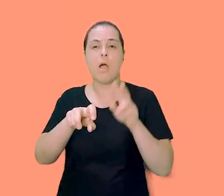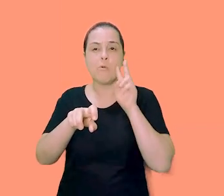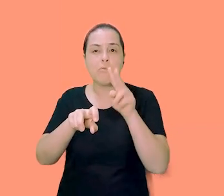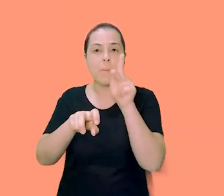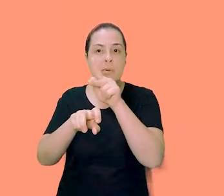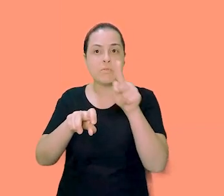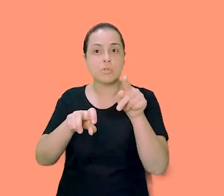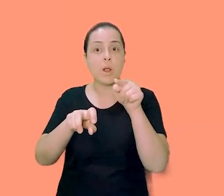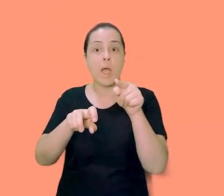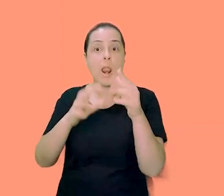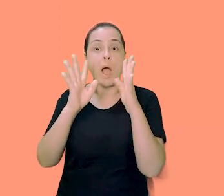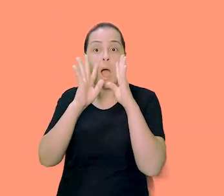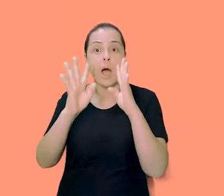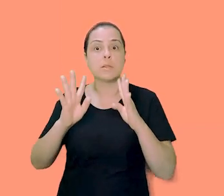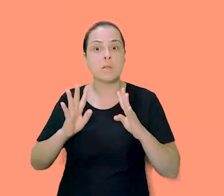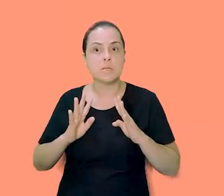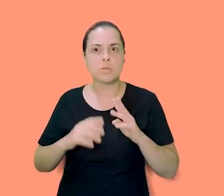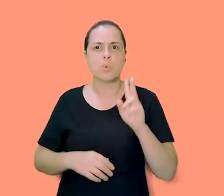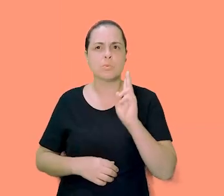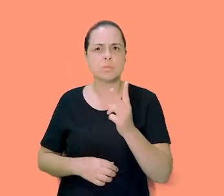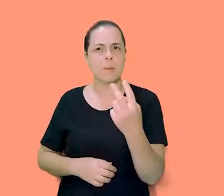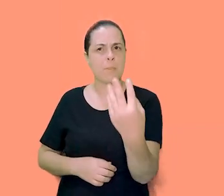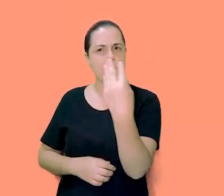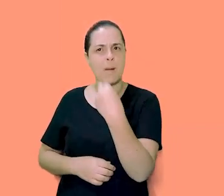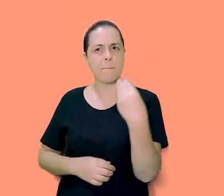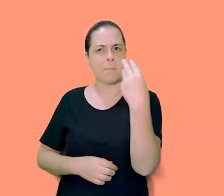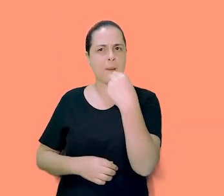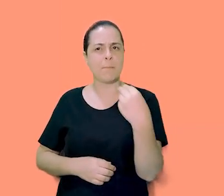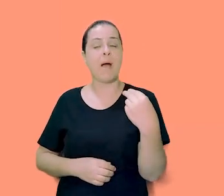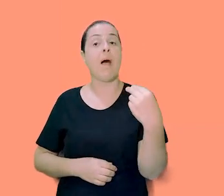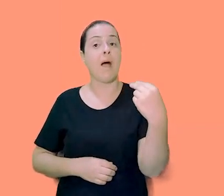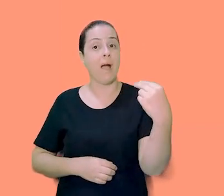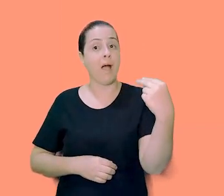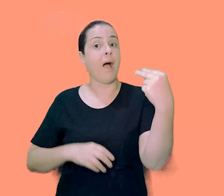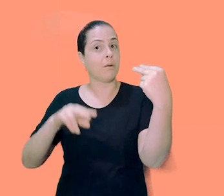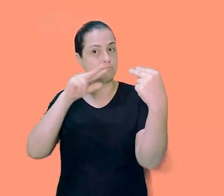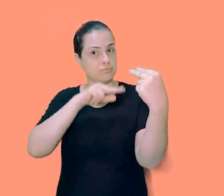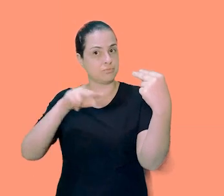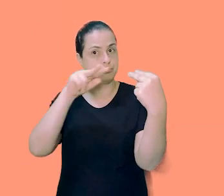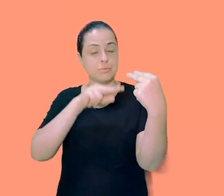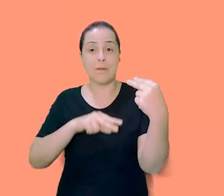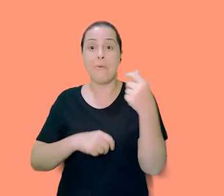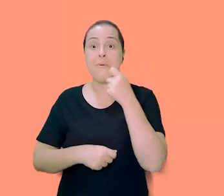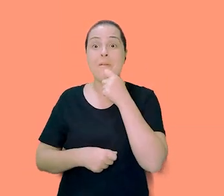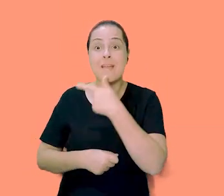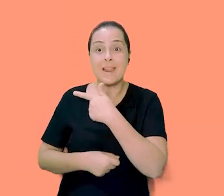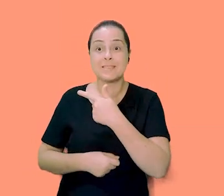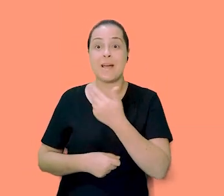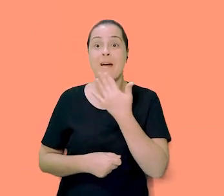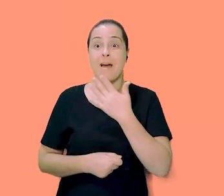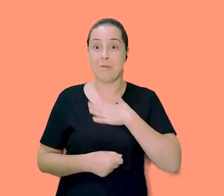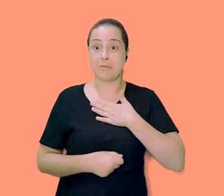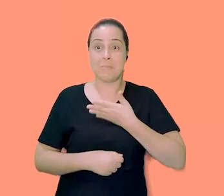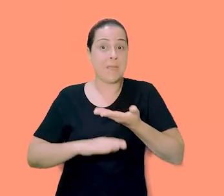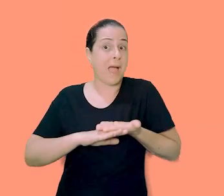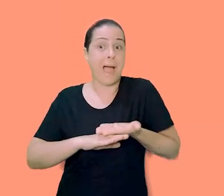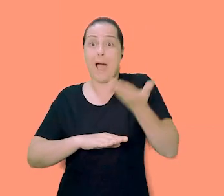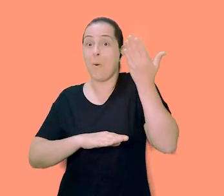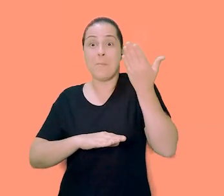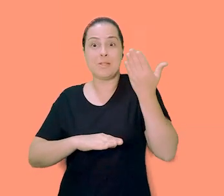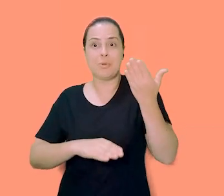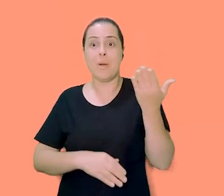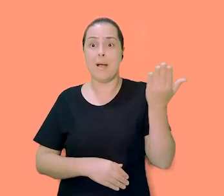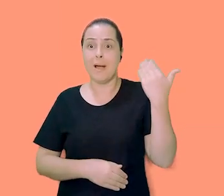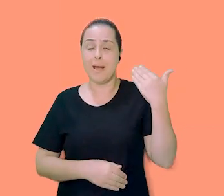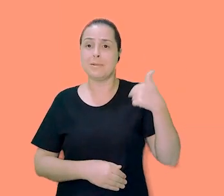professora, ela era muito atenciosa, então ela falava de frente para mim. E aconteceu uma coisa muito engraçada. As minhas notas aumentaram. Se